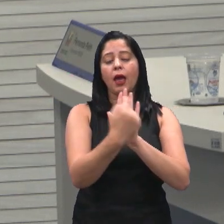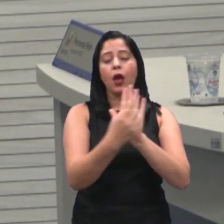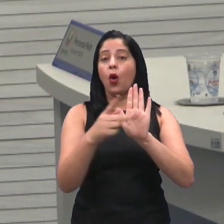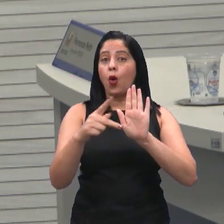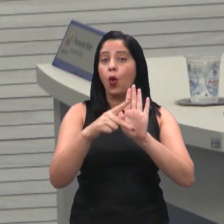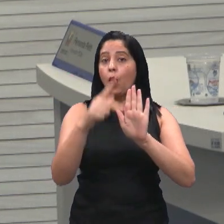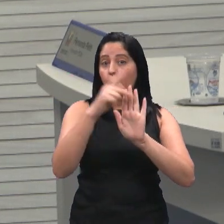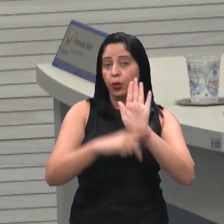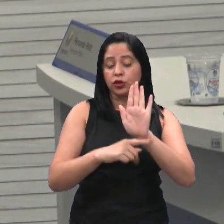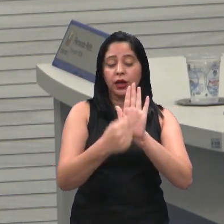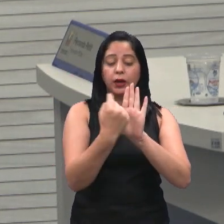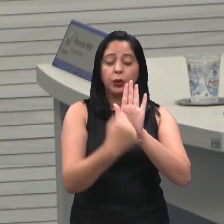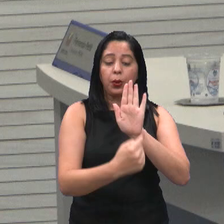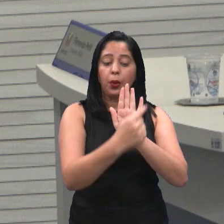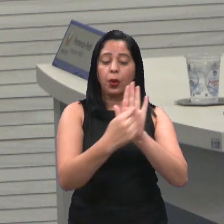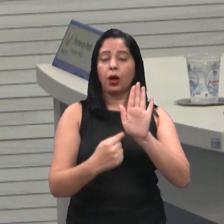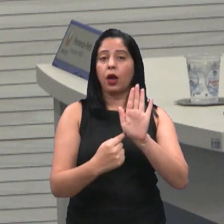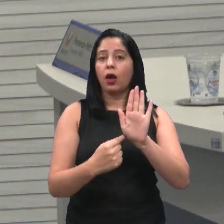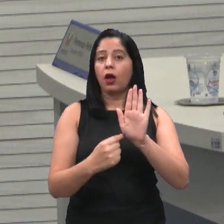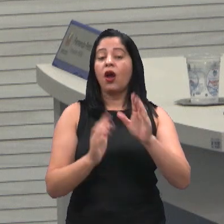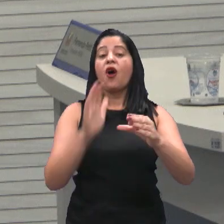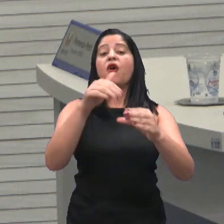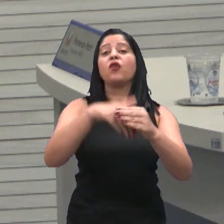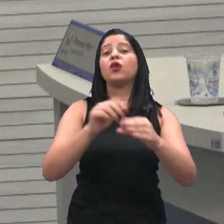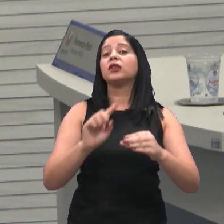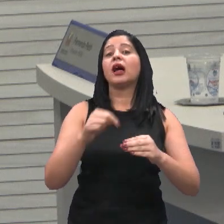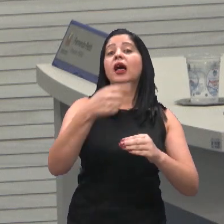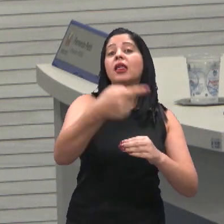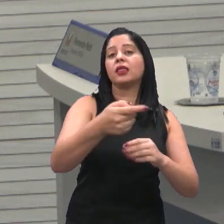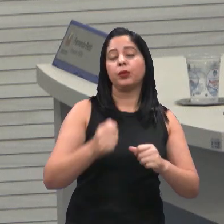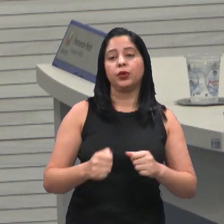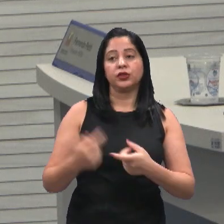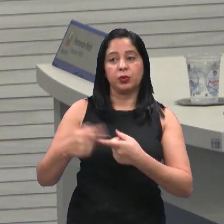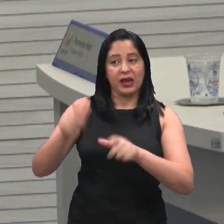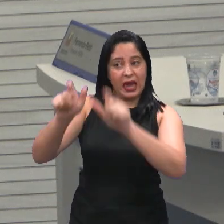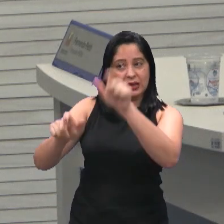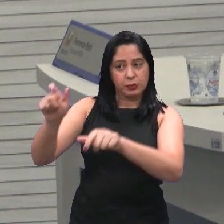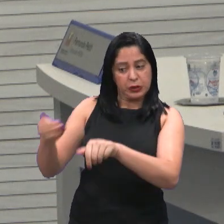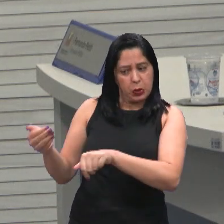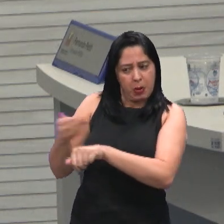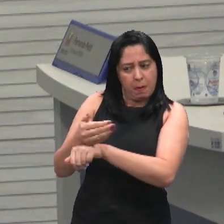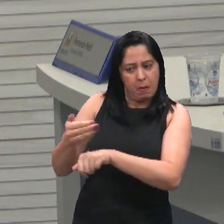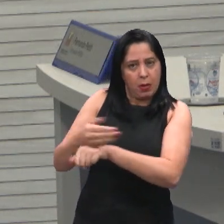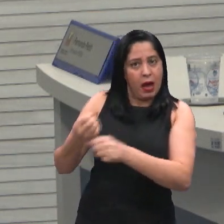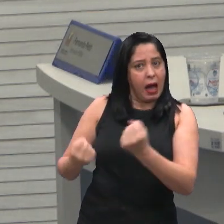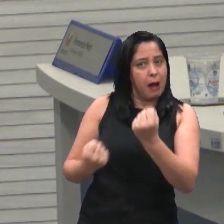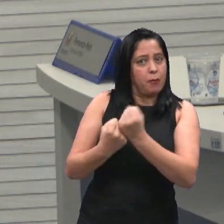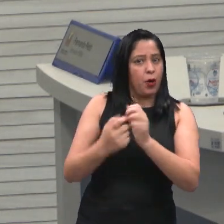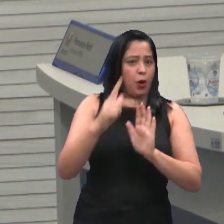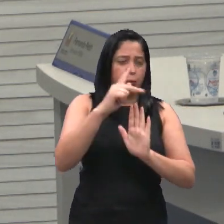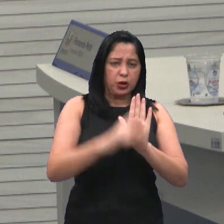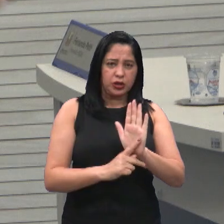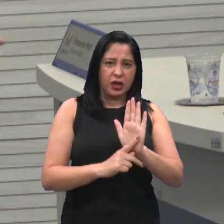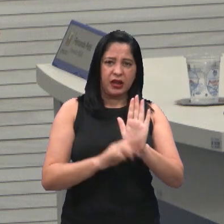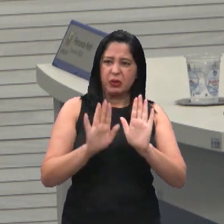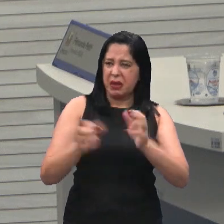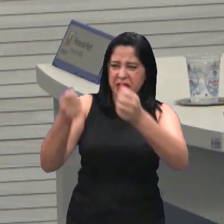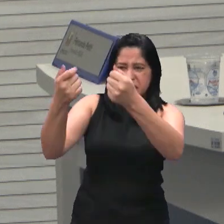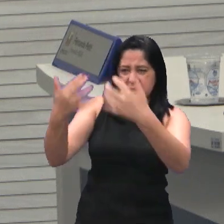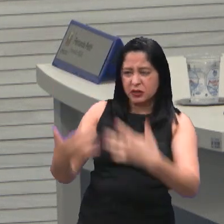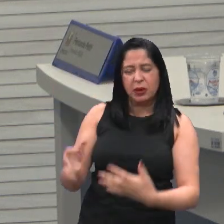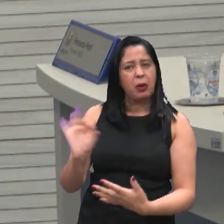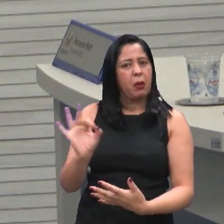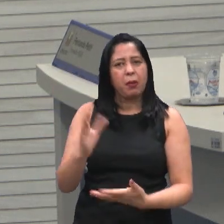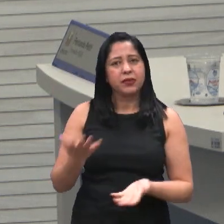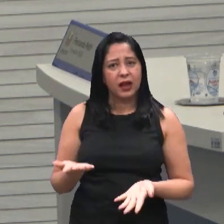casas, vêm aqui em busca de apoiar um projeto, e está adiado e não explica para as pessoas por que está adiado.